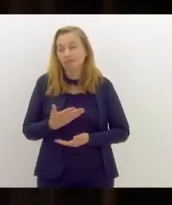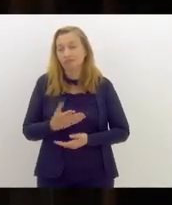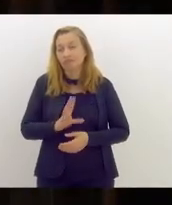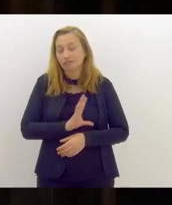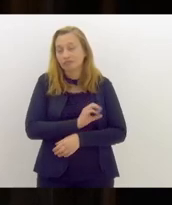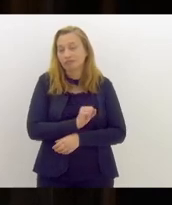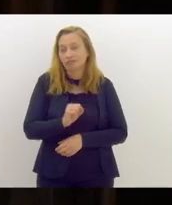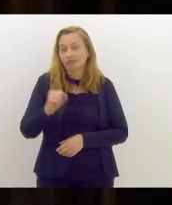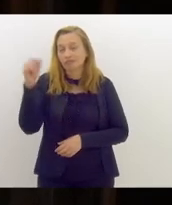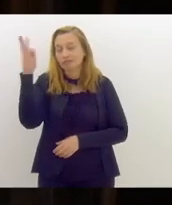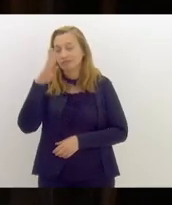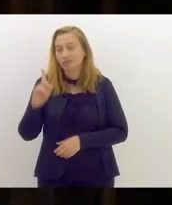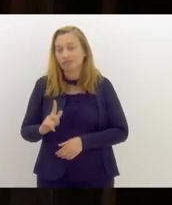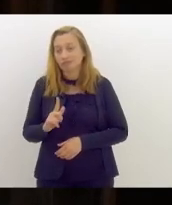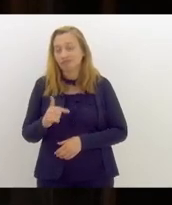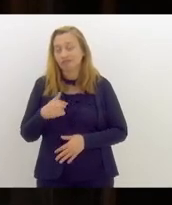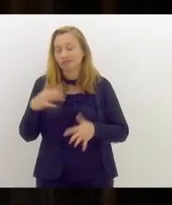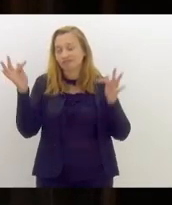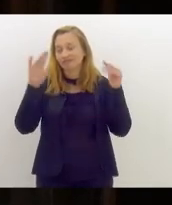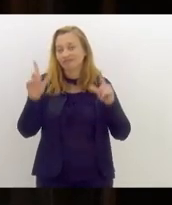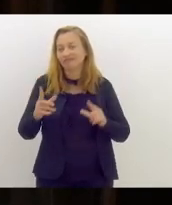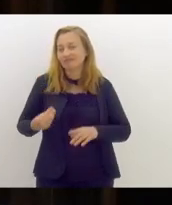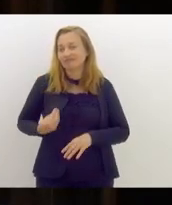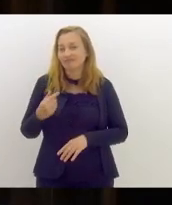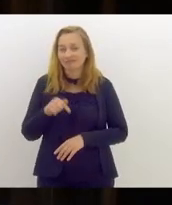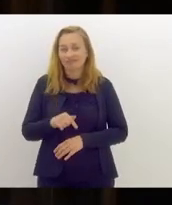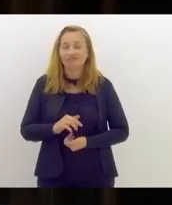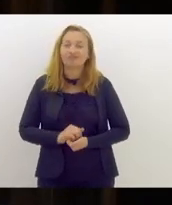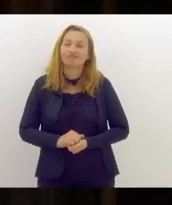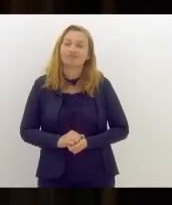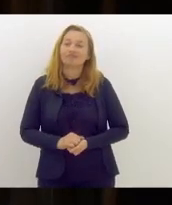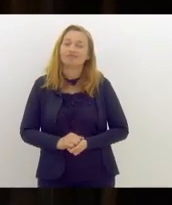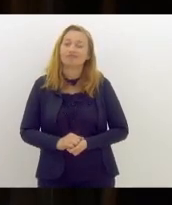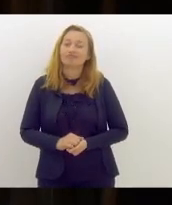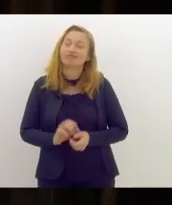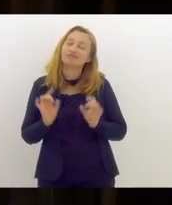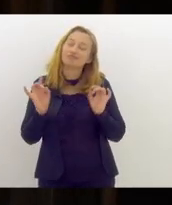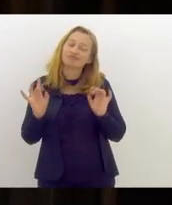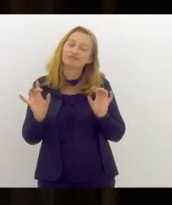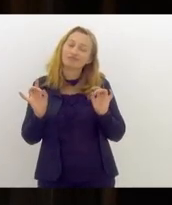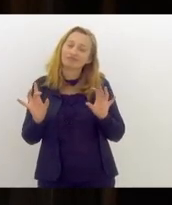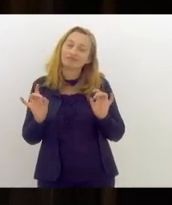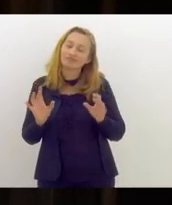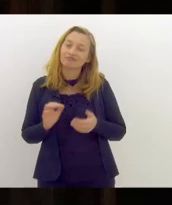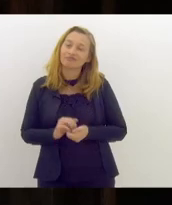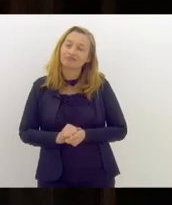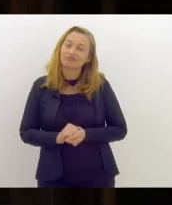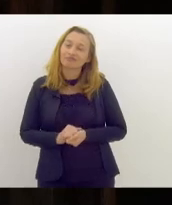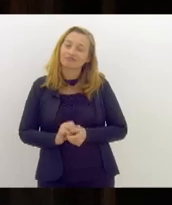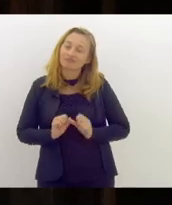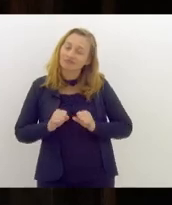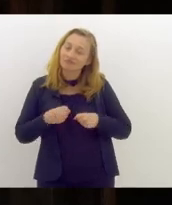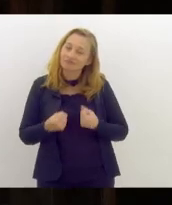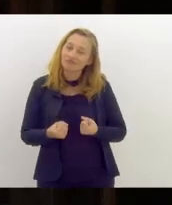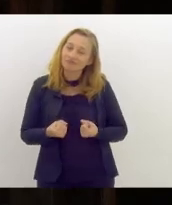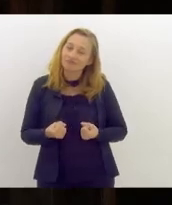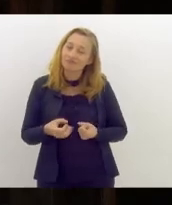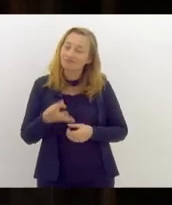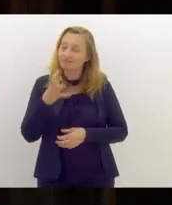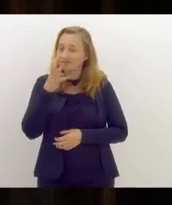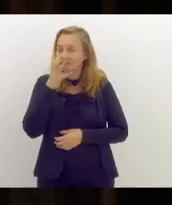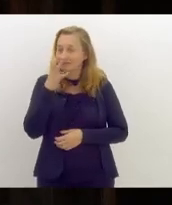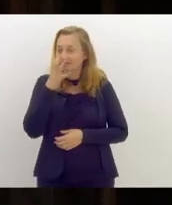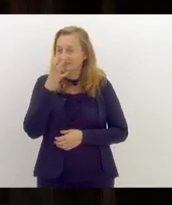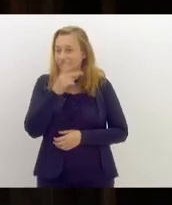Brasil então eu tô muito feliz de estar aqui e especialmente né reforçando a minha admiração